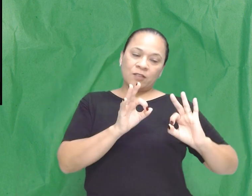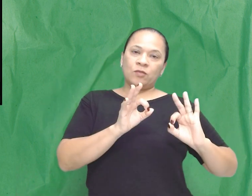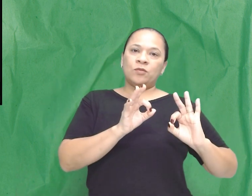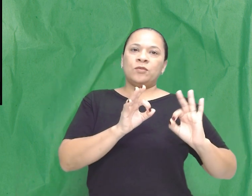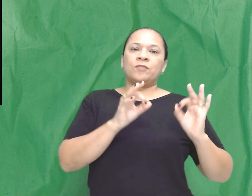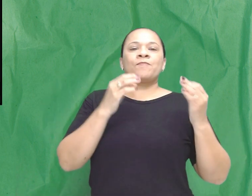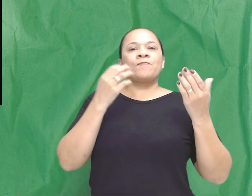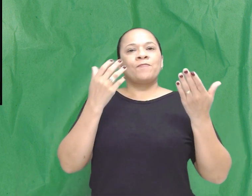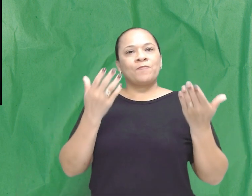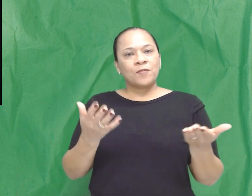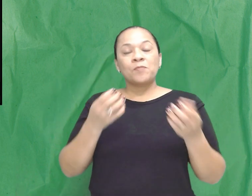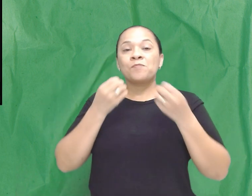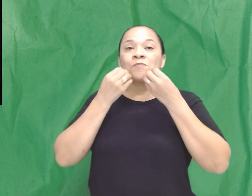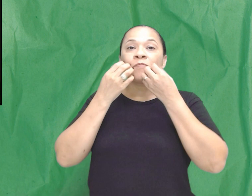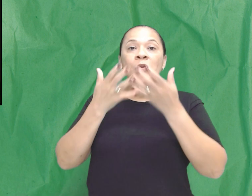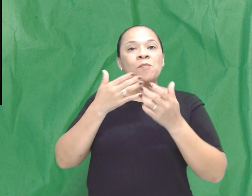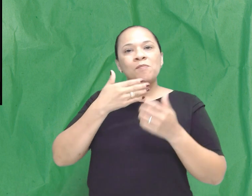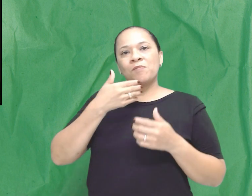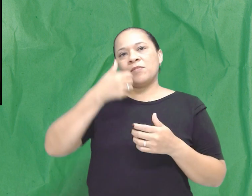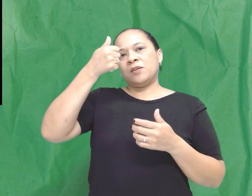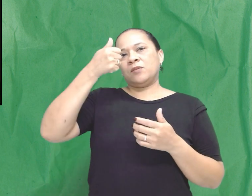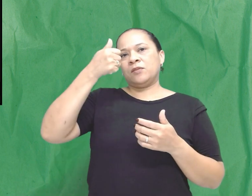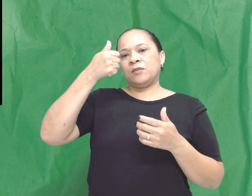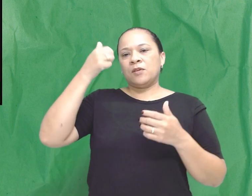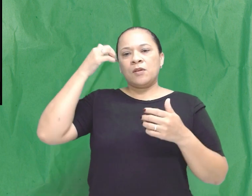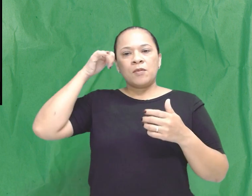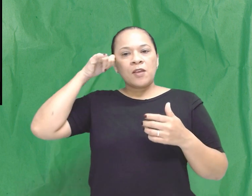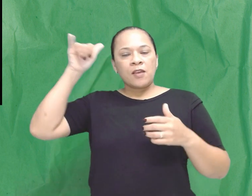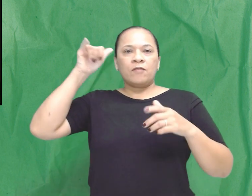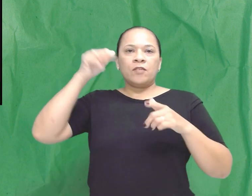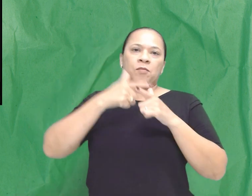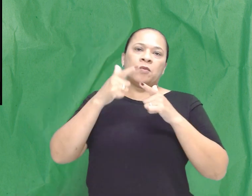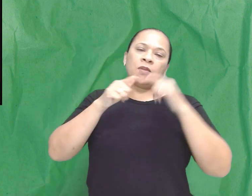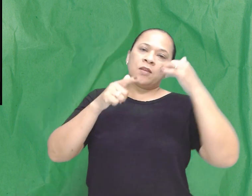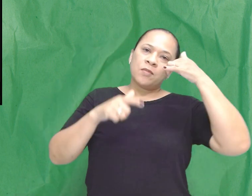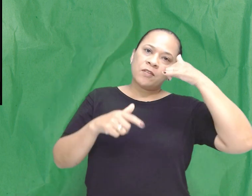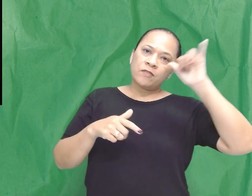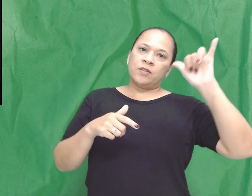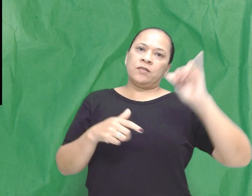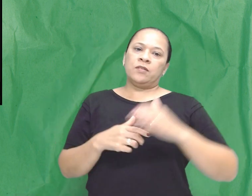vai evitar também problemas, né, com relação a essa diferença, essa